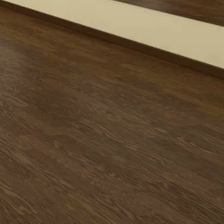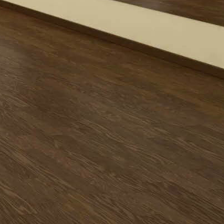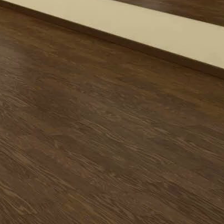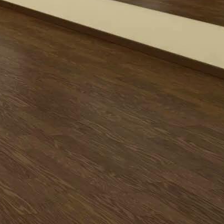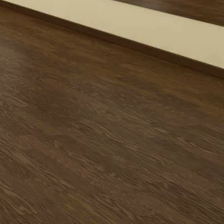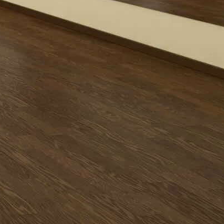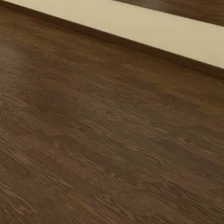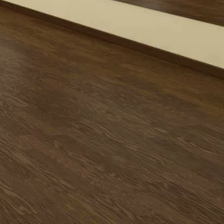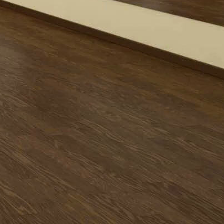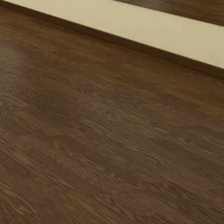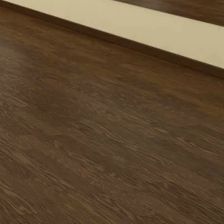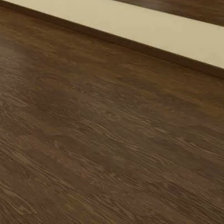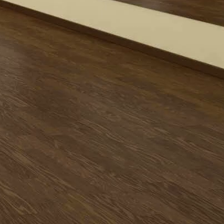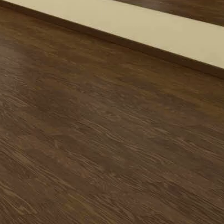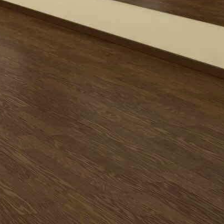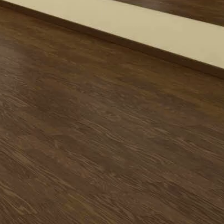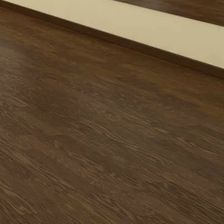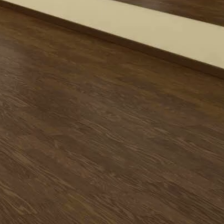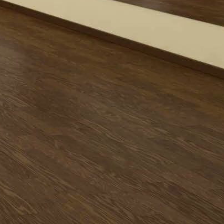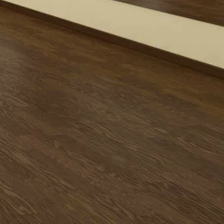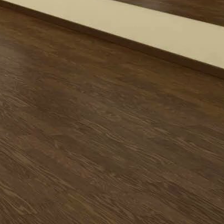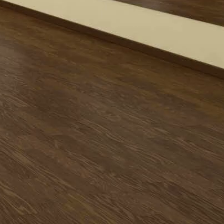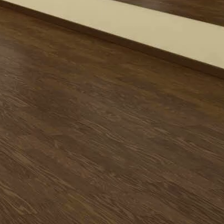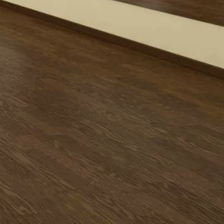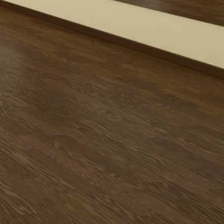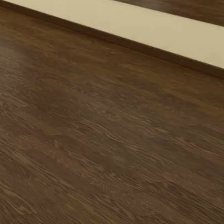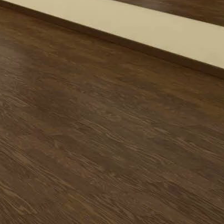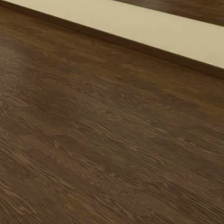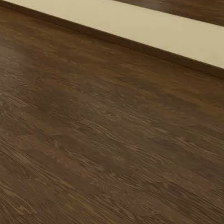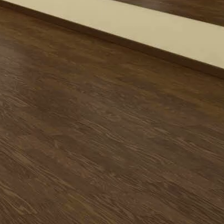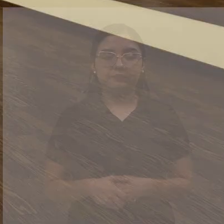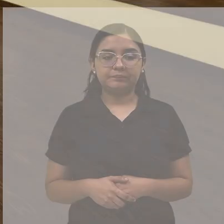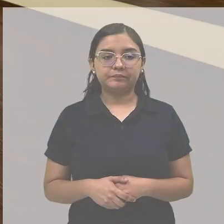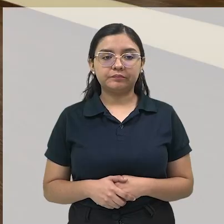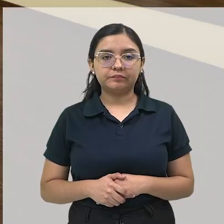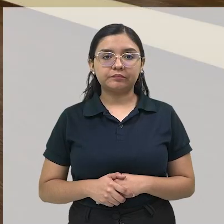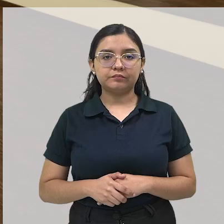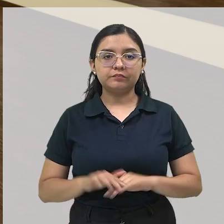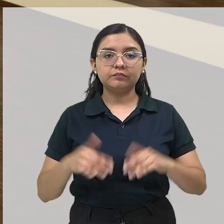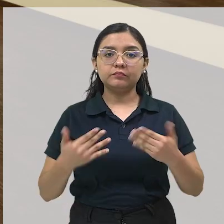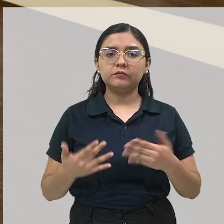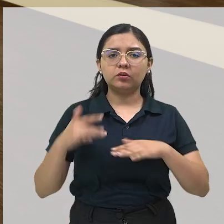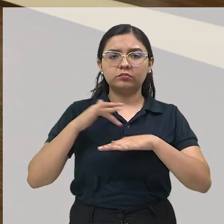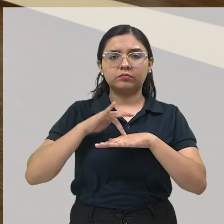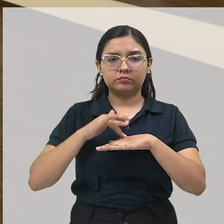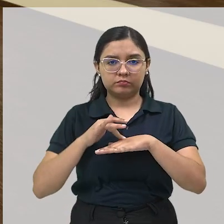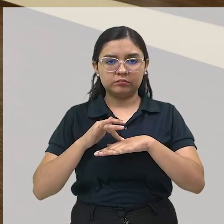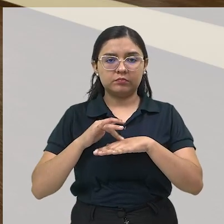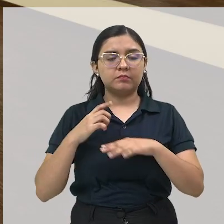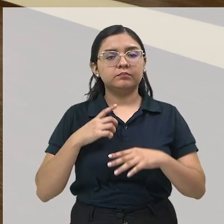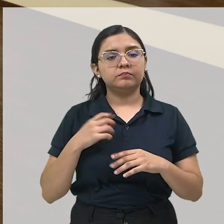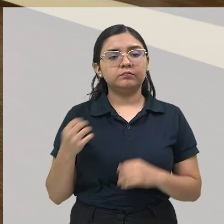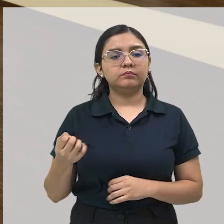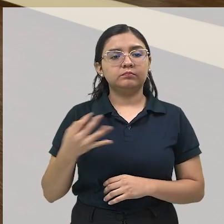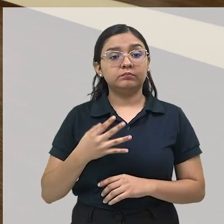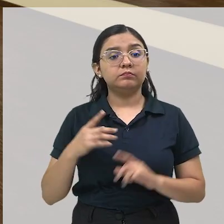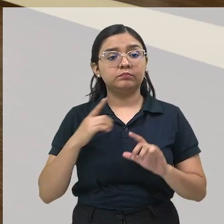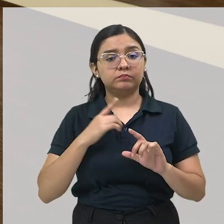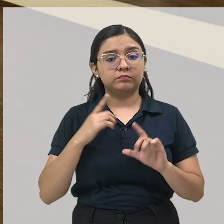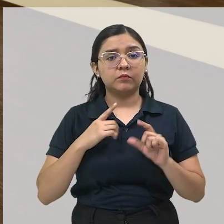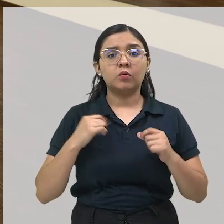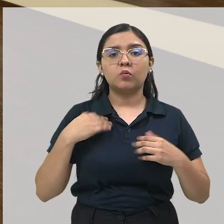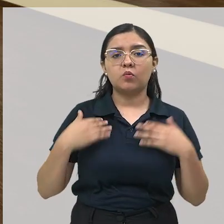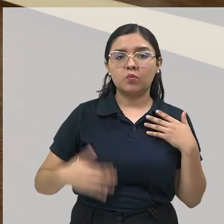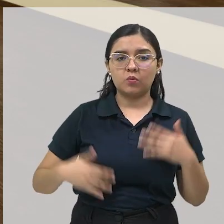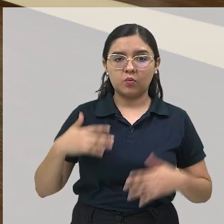A mobilização de todo o corpo para a expressão. Então, todo o corpo do bailarino ele estava ali em grande